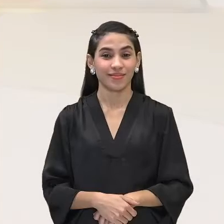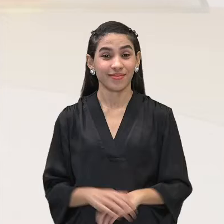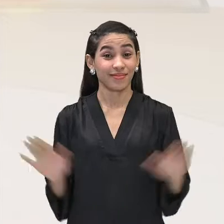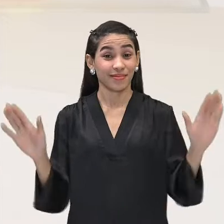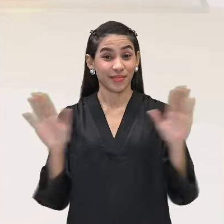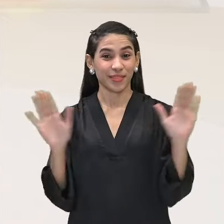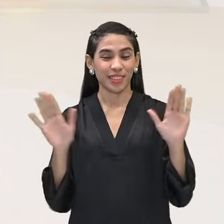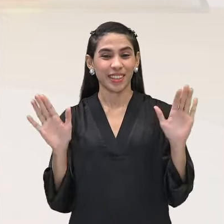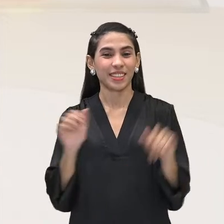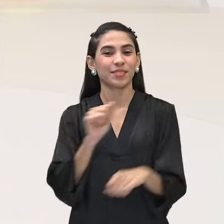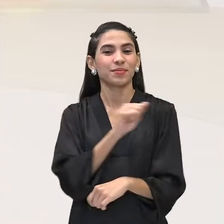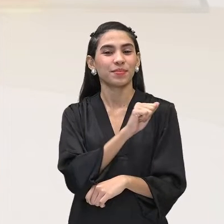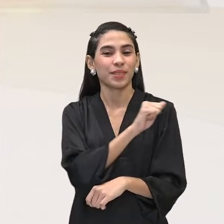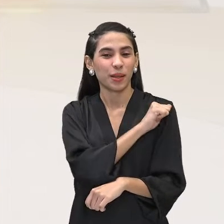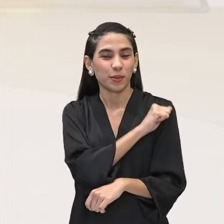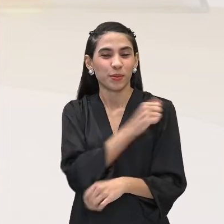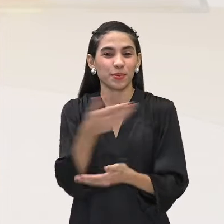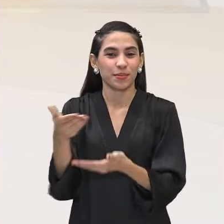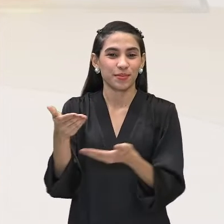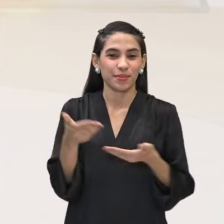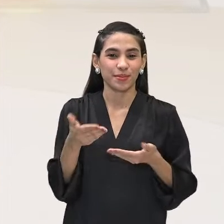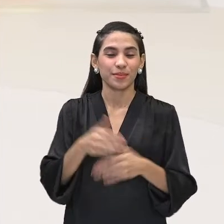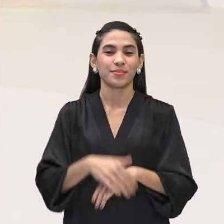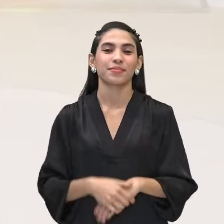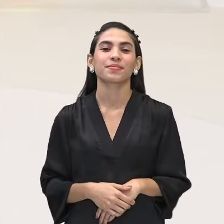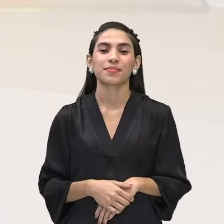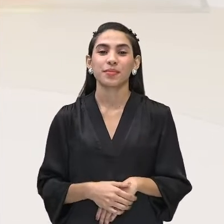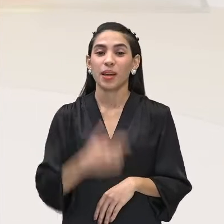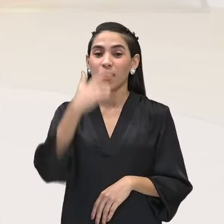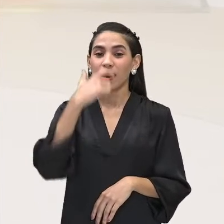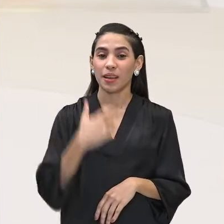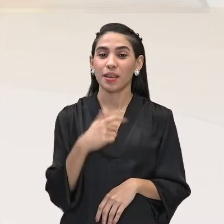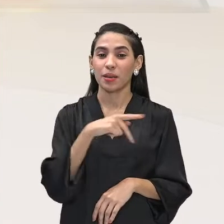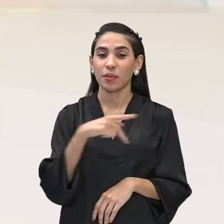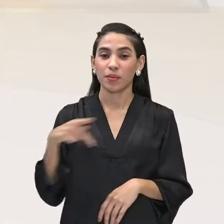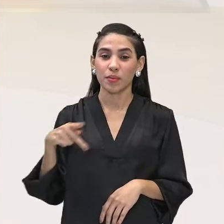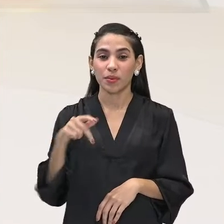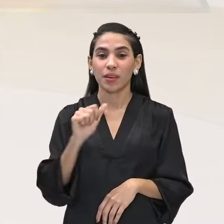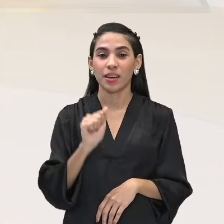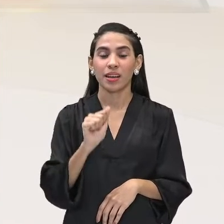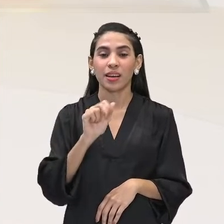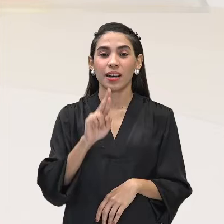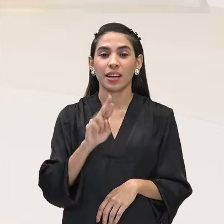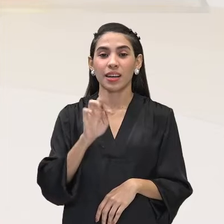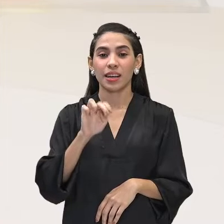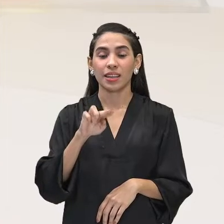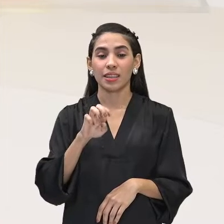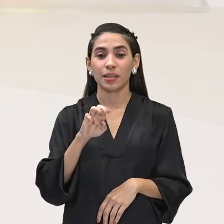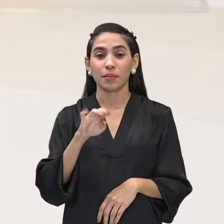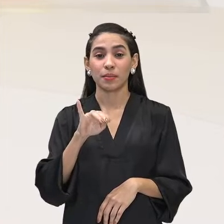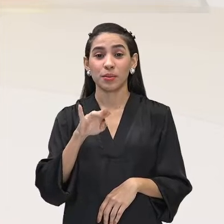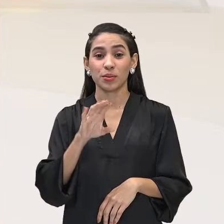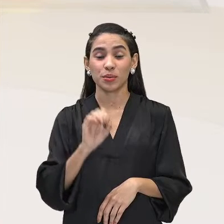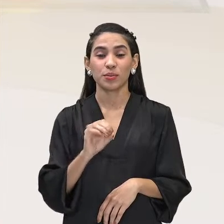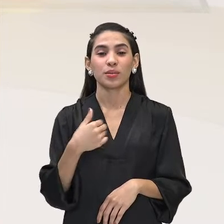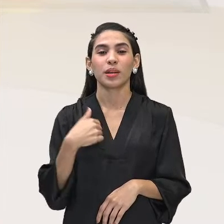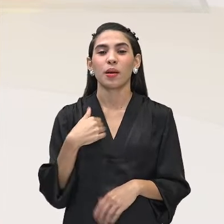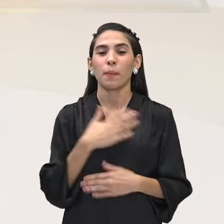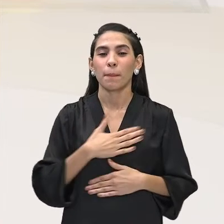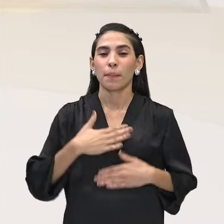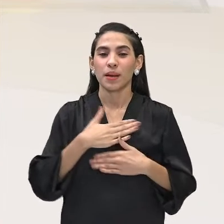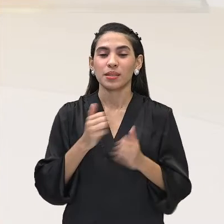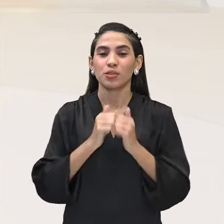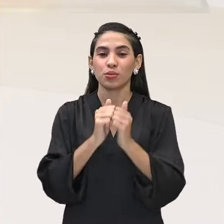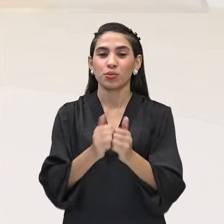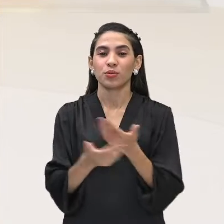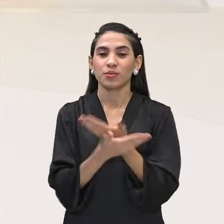Olá, sejam todos muito bem-vindos. Eu sou o professor Artemison Montanho e é um prazer estar aqui com vocês para acompanhá-los